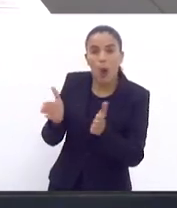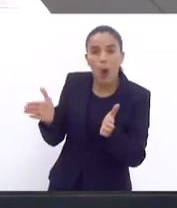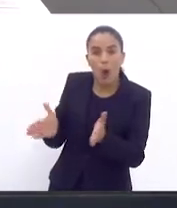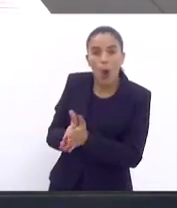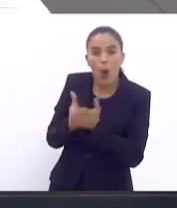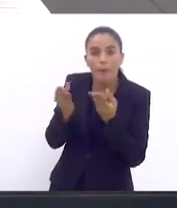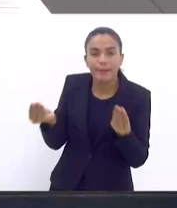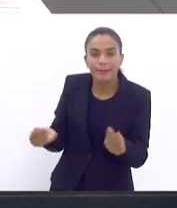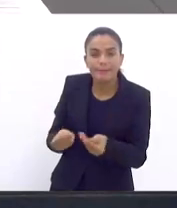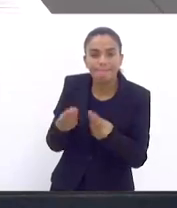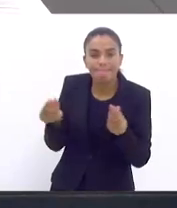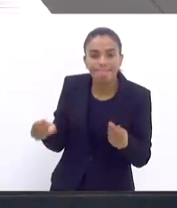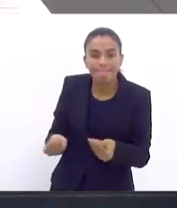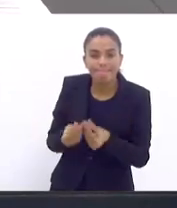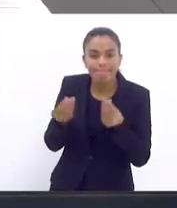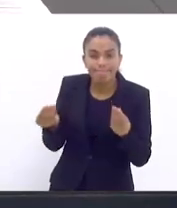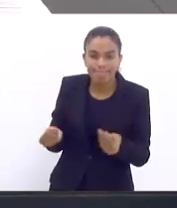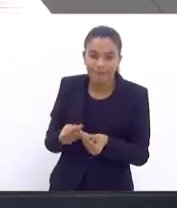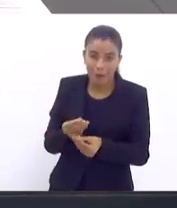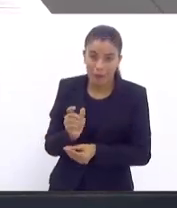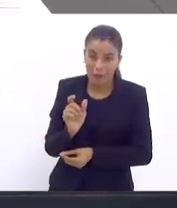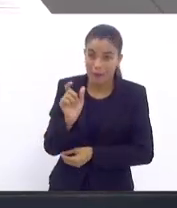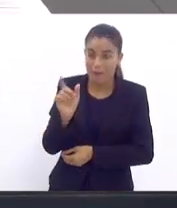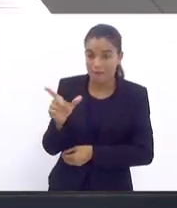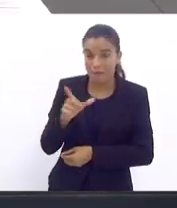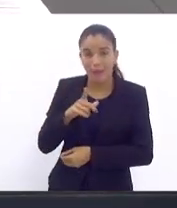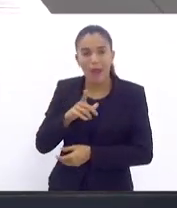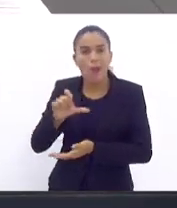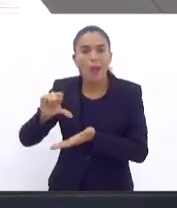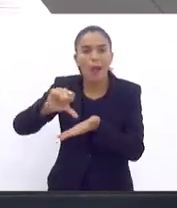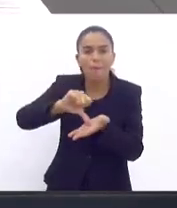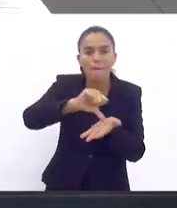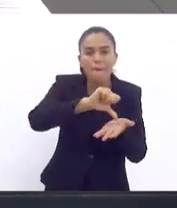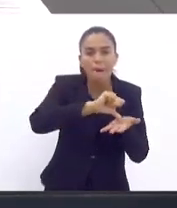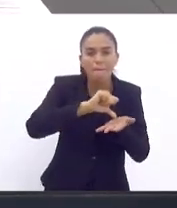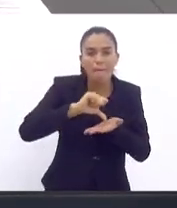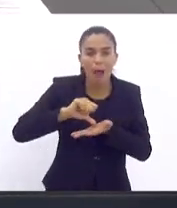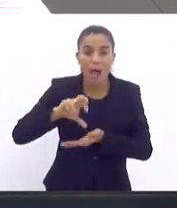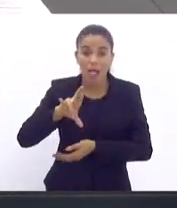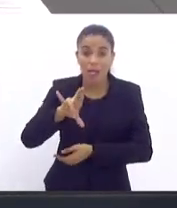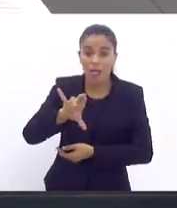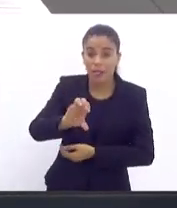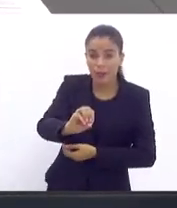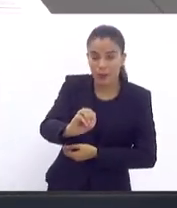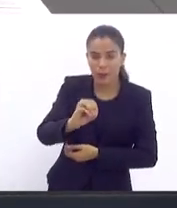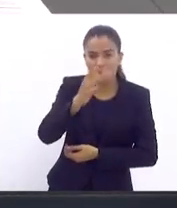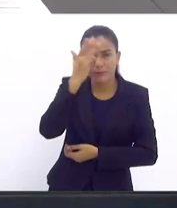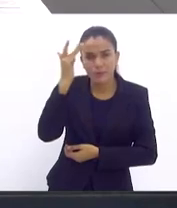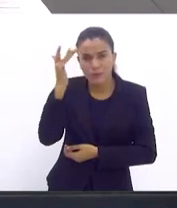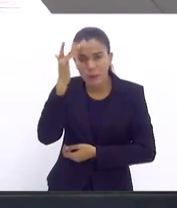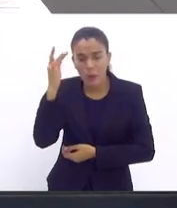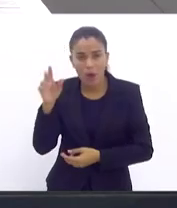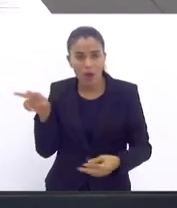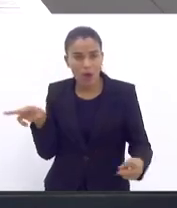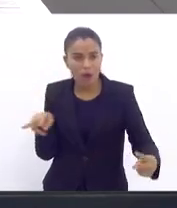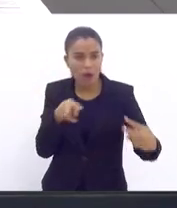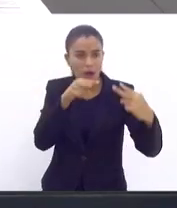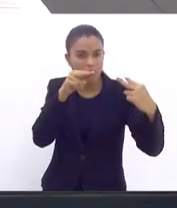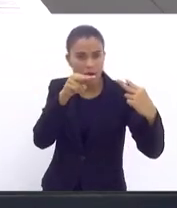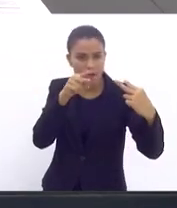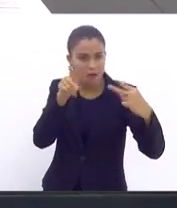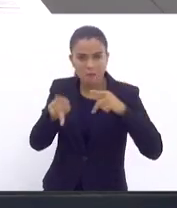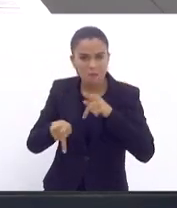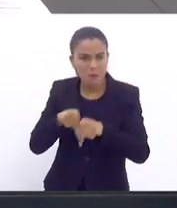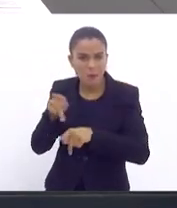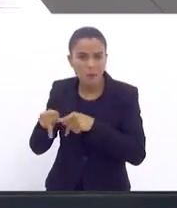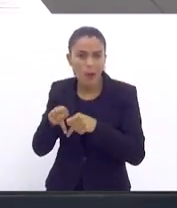vulneráveis para você tem nos grandes centros urbanos do Rio de Janeiro gente que quando se depara por exemplo população